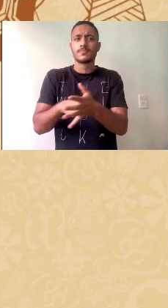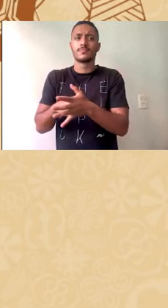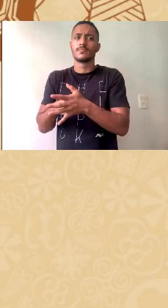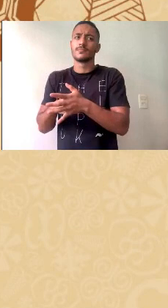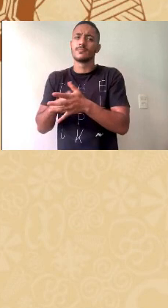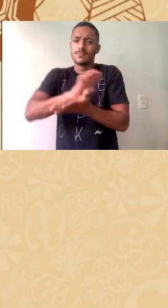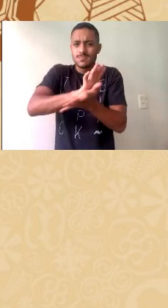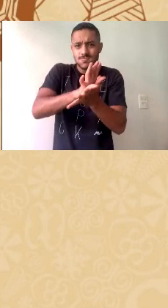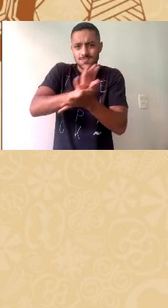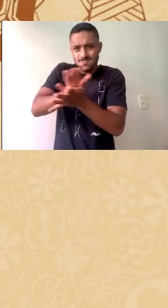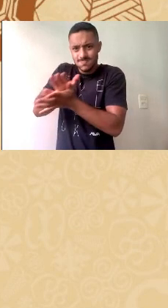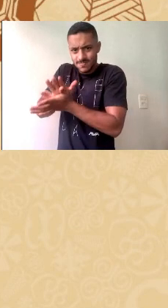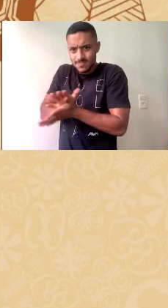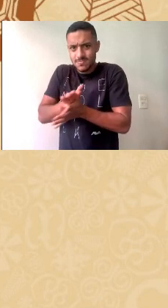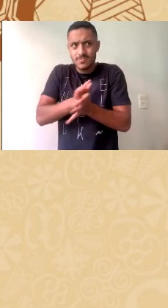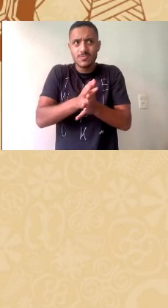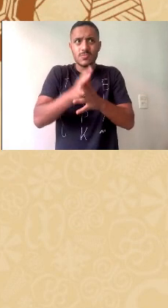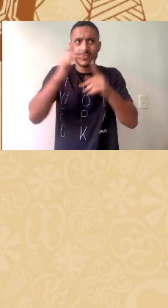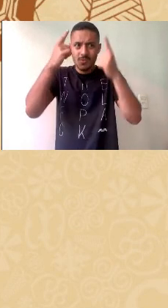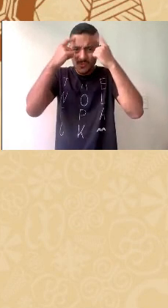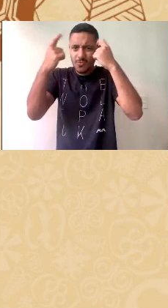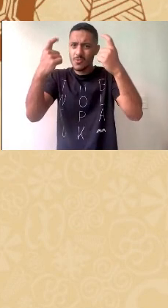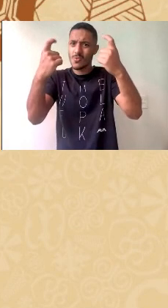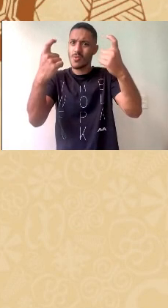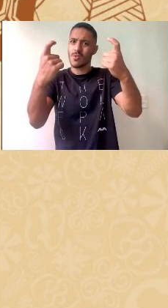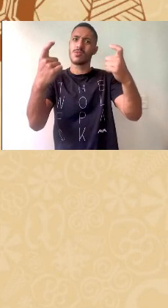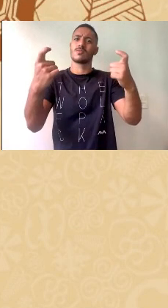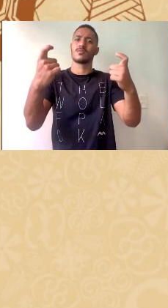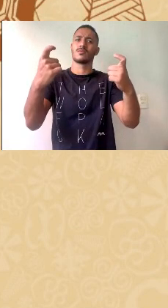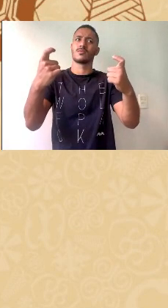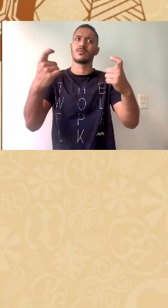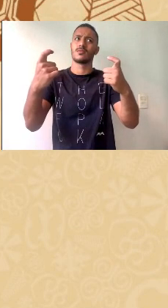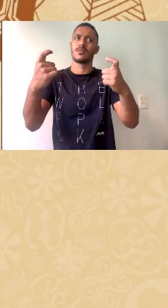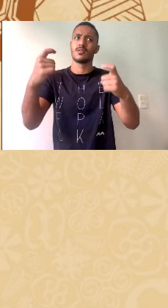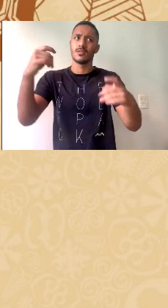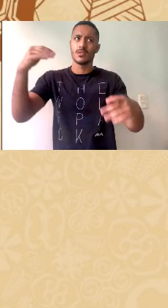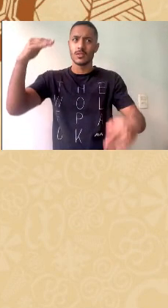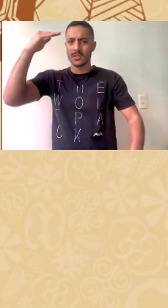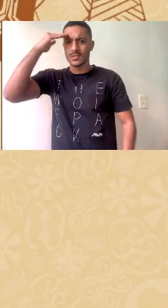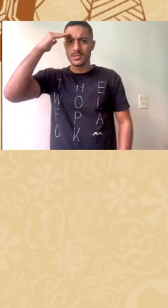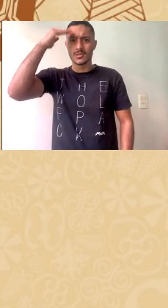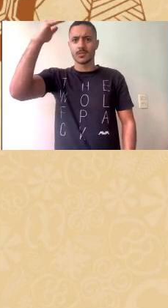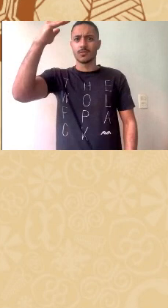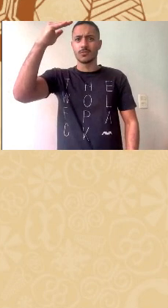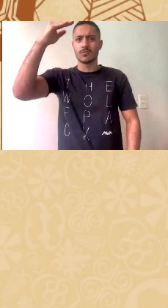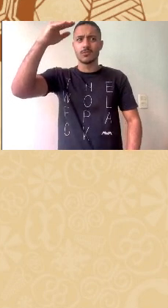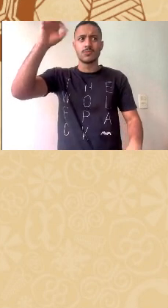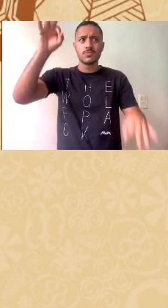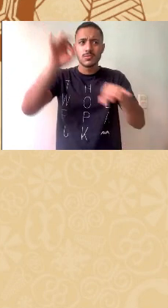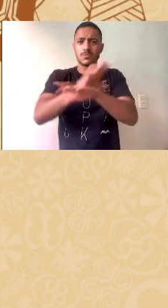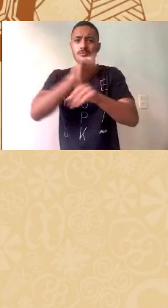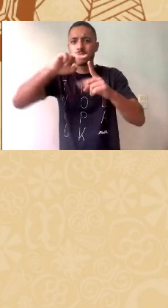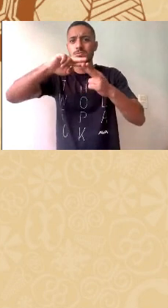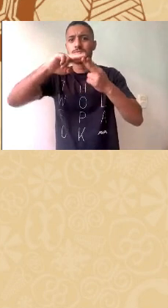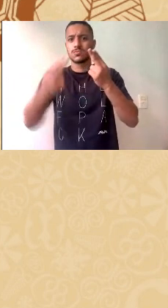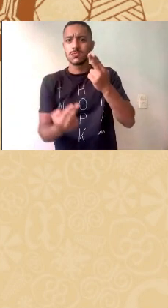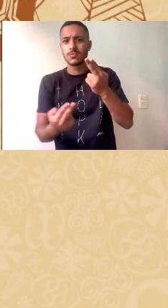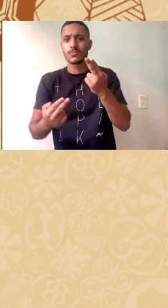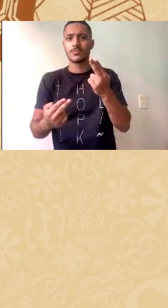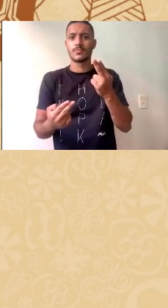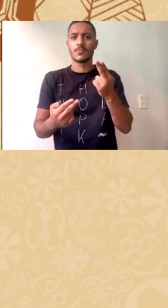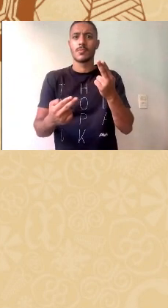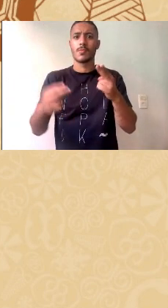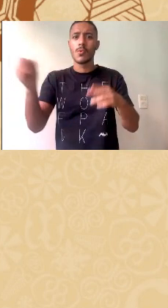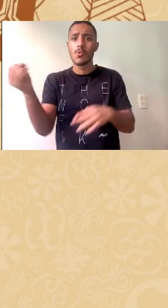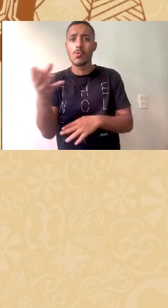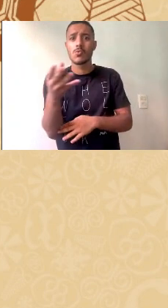com muita violência. E com a queda da ditadura barbista, a gente vai identificar que ressurgiu na cena política o movimento negro